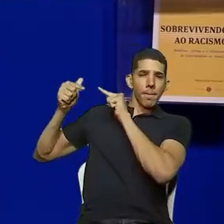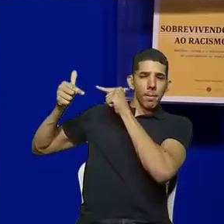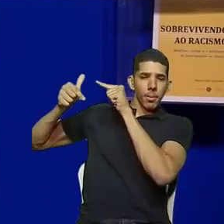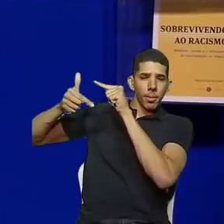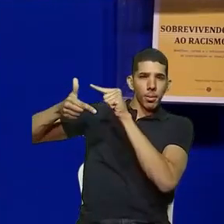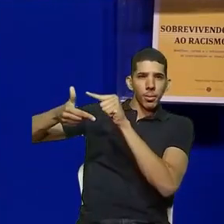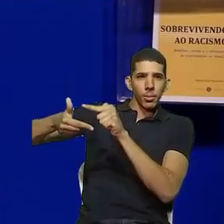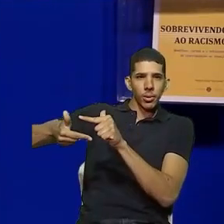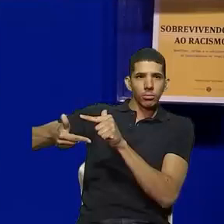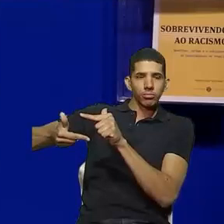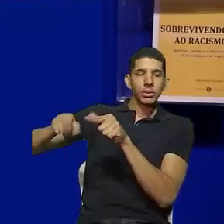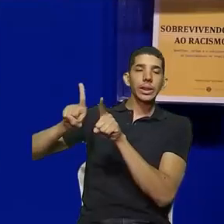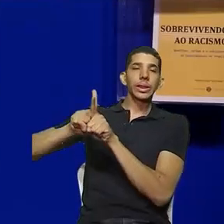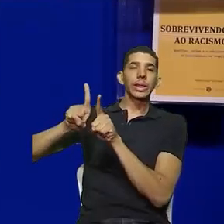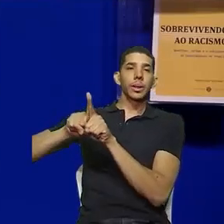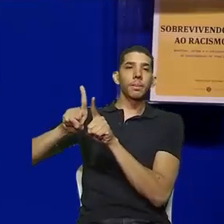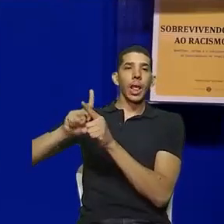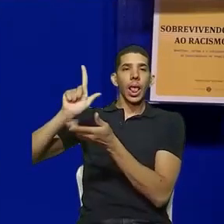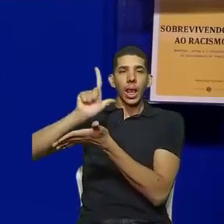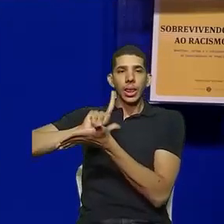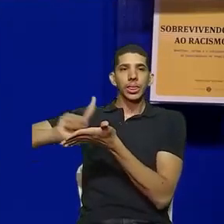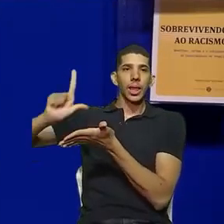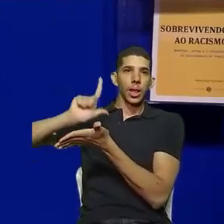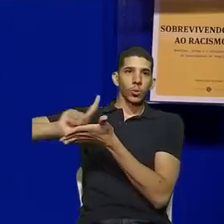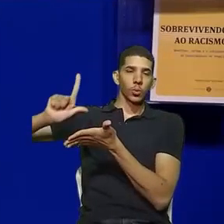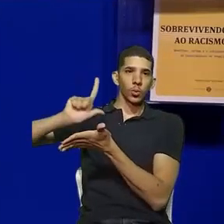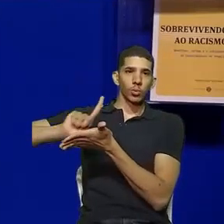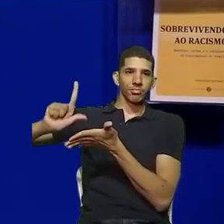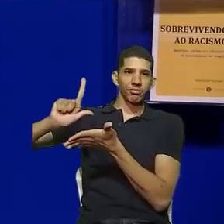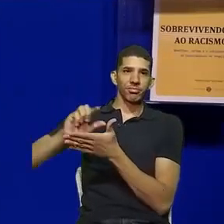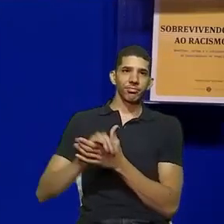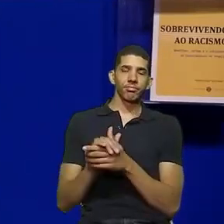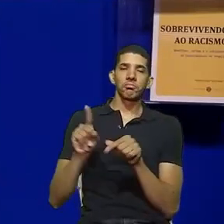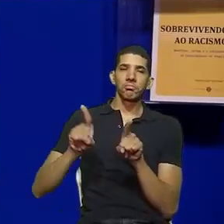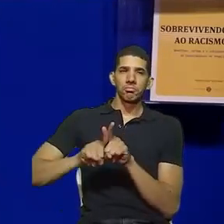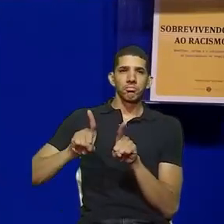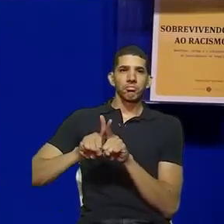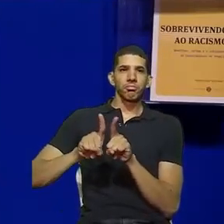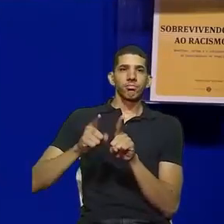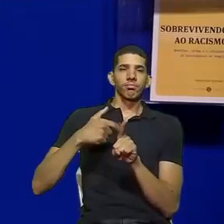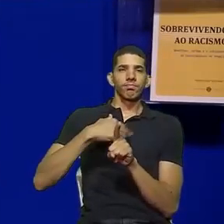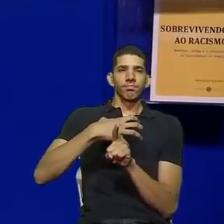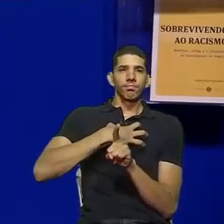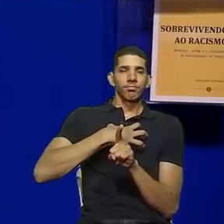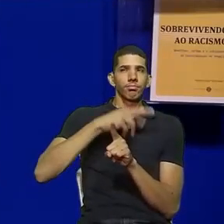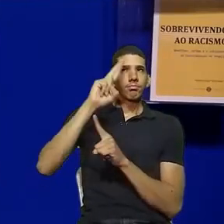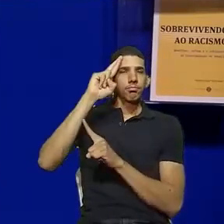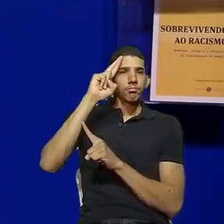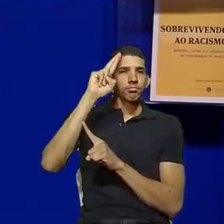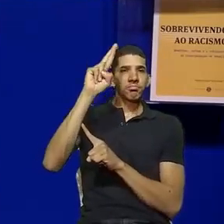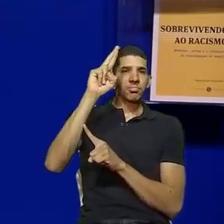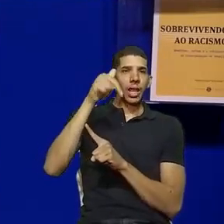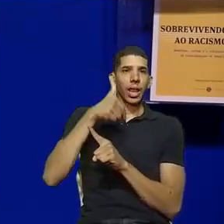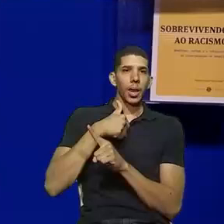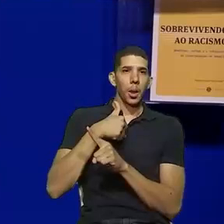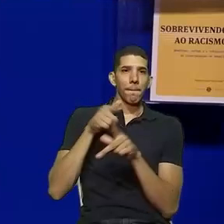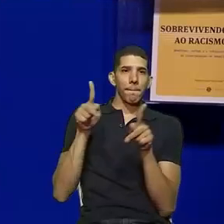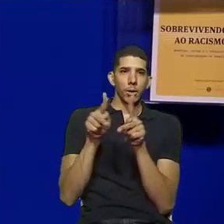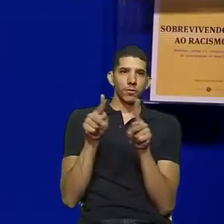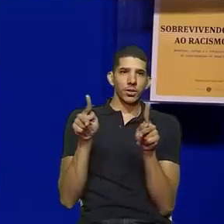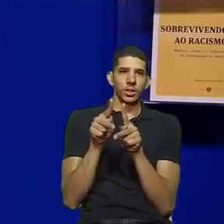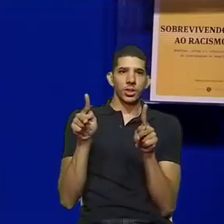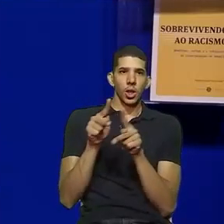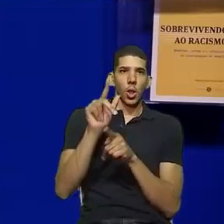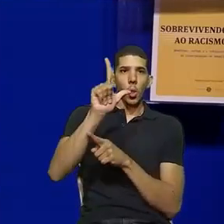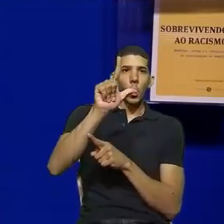literário. Ancestral e literário. A minha grande mestra é a professora Luísa de Teodoro, uma